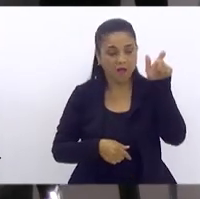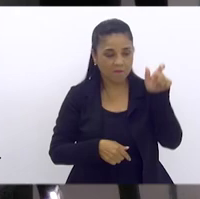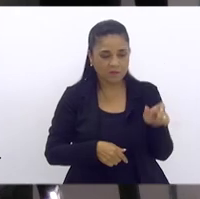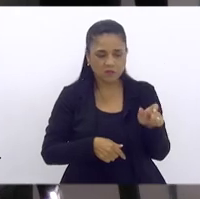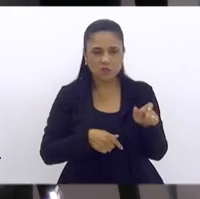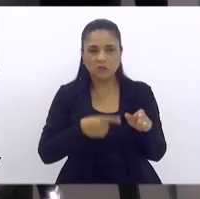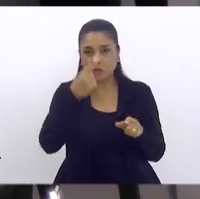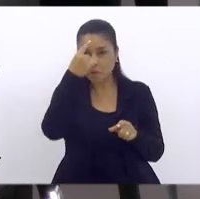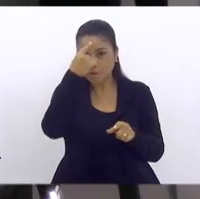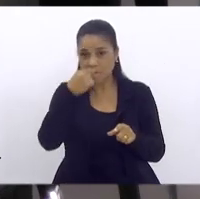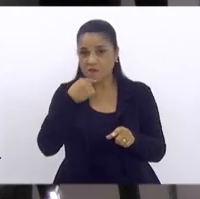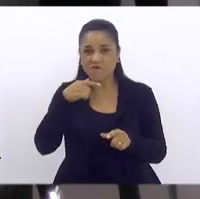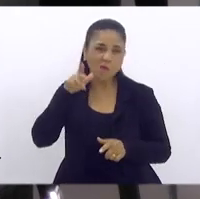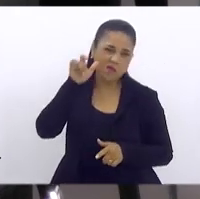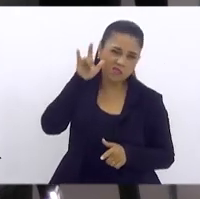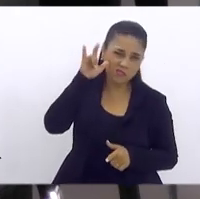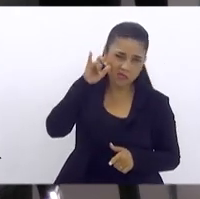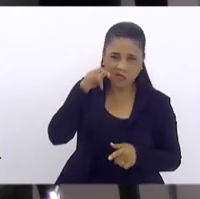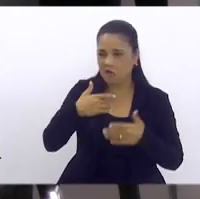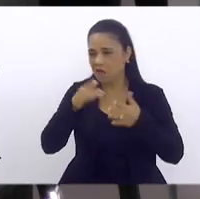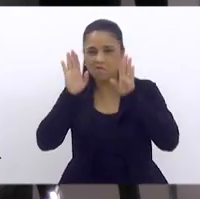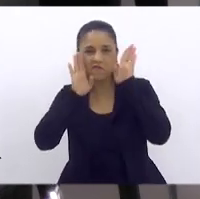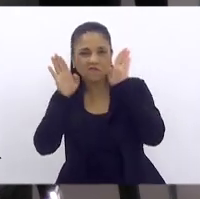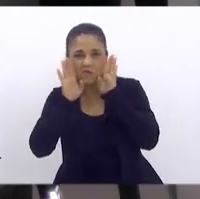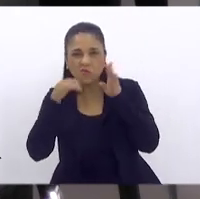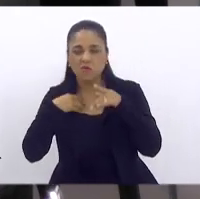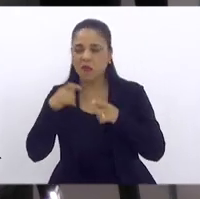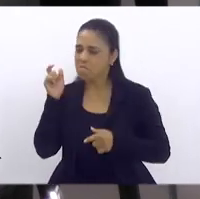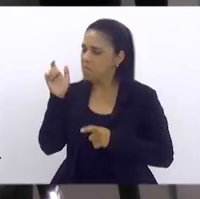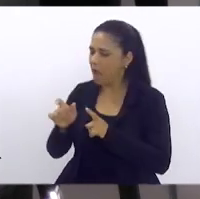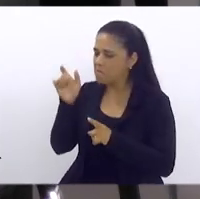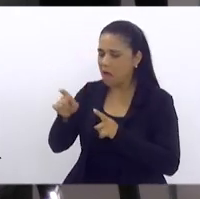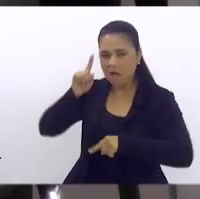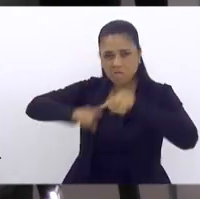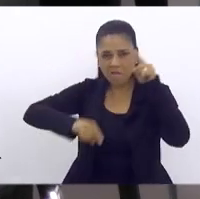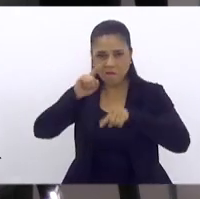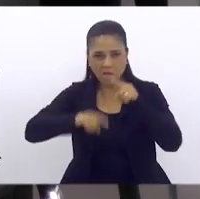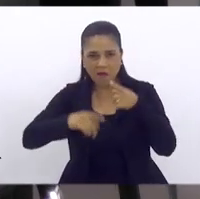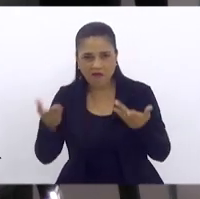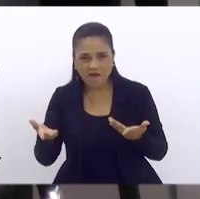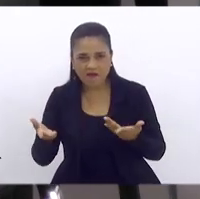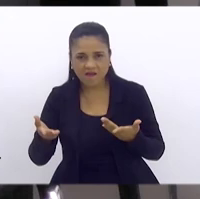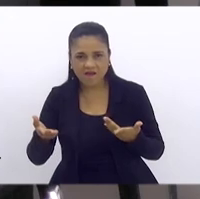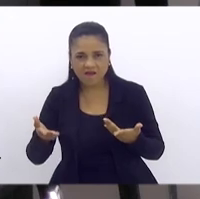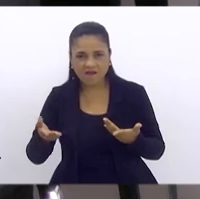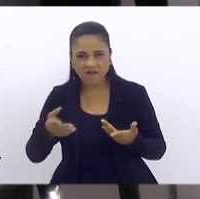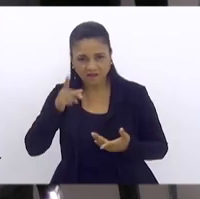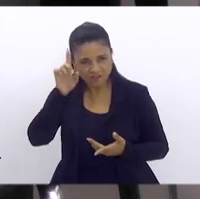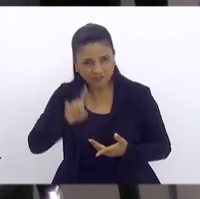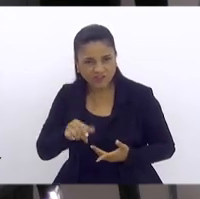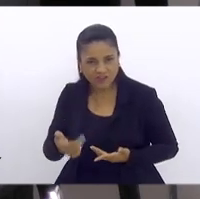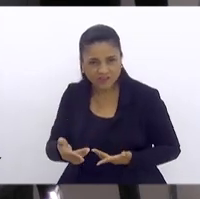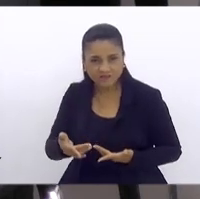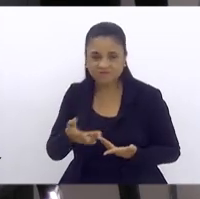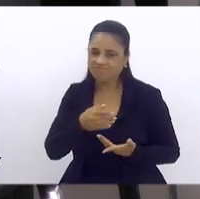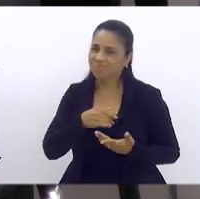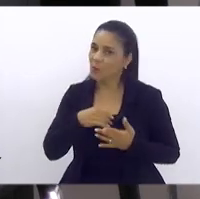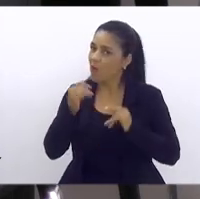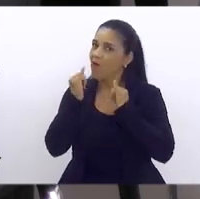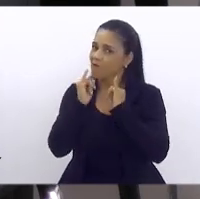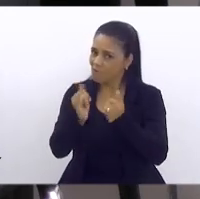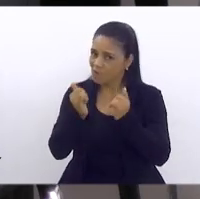perfil dessa deputada e xinga e insulta e ameaça, enfim. Então, a desinformação é também um elemento que a